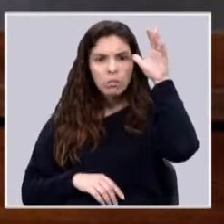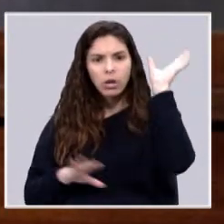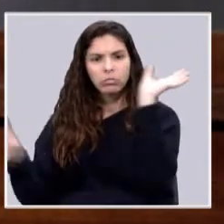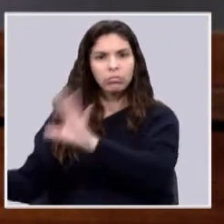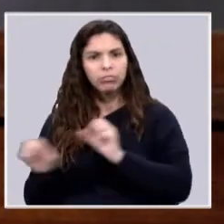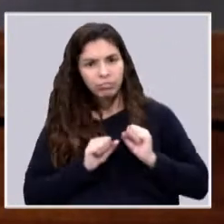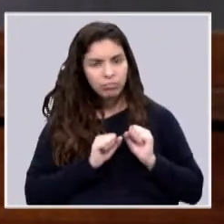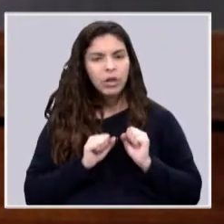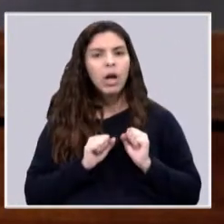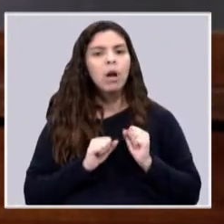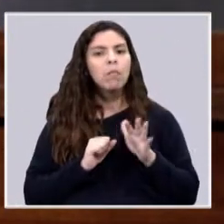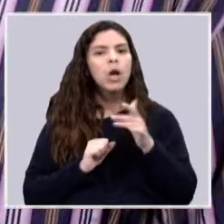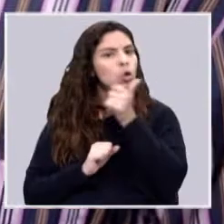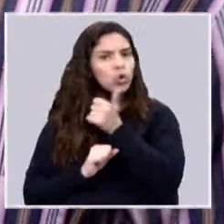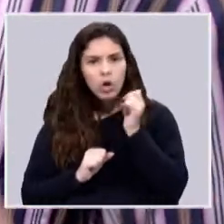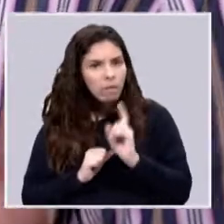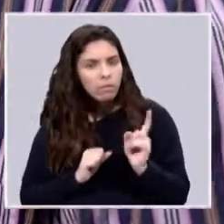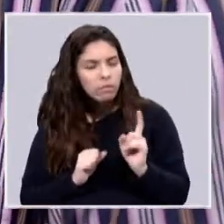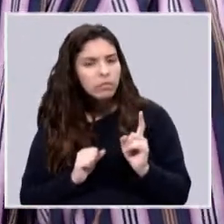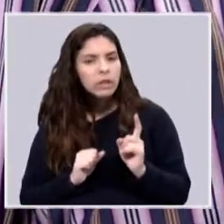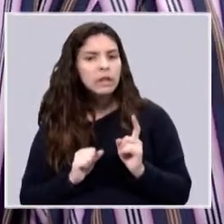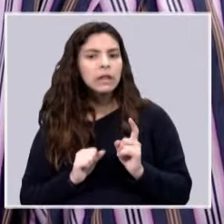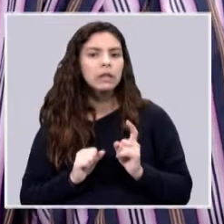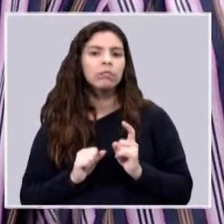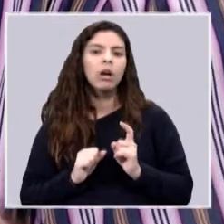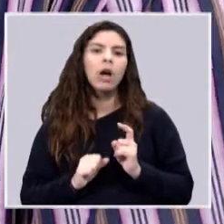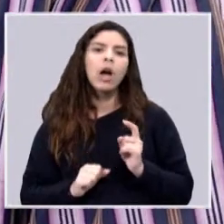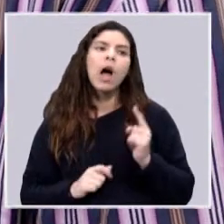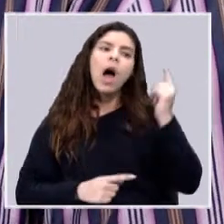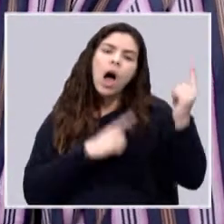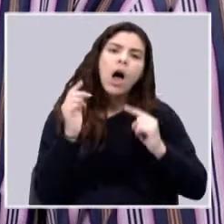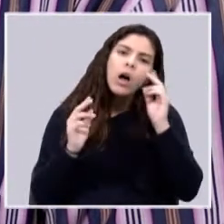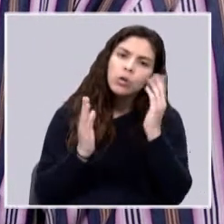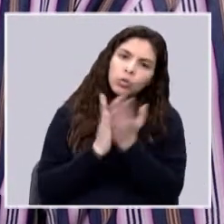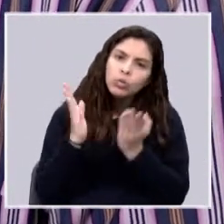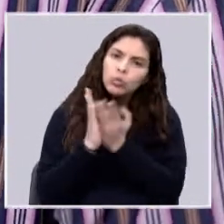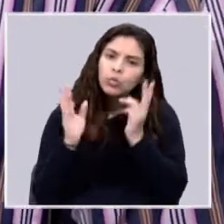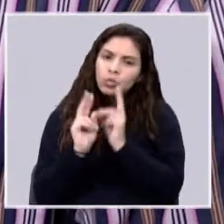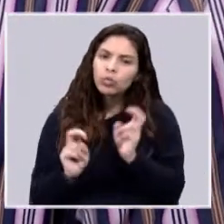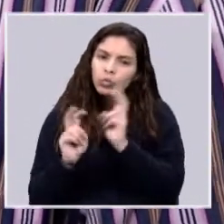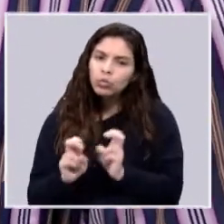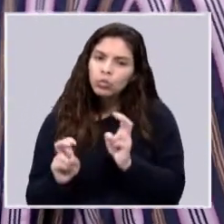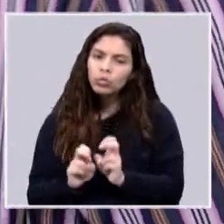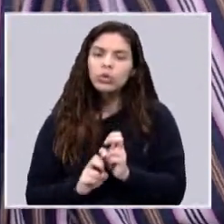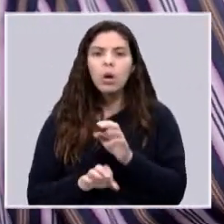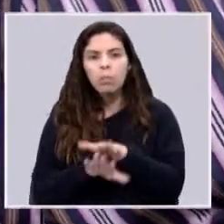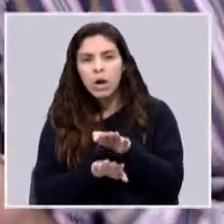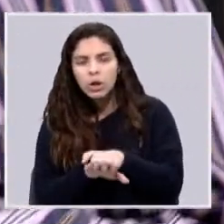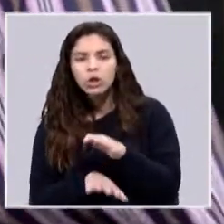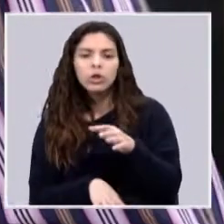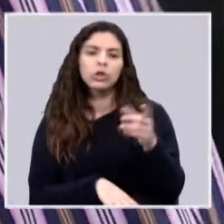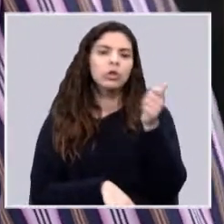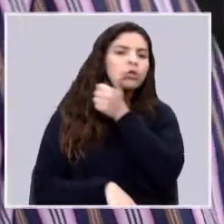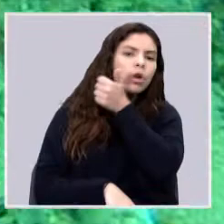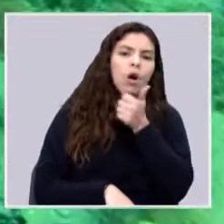capturados. Sim. Eles não sofrem? Há, de facto, estudos sobre se os